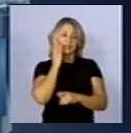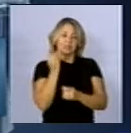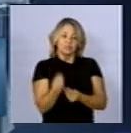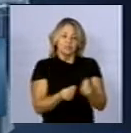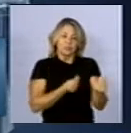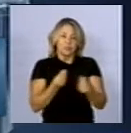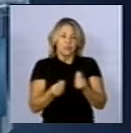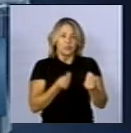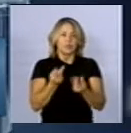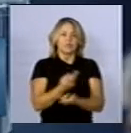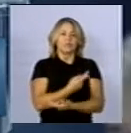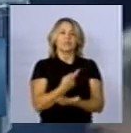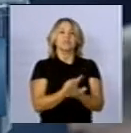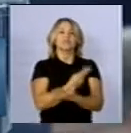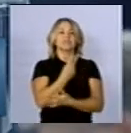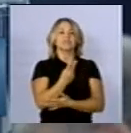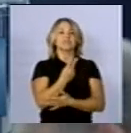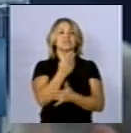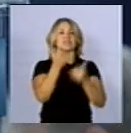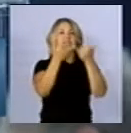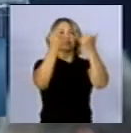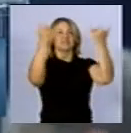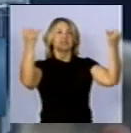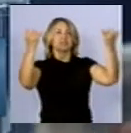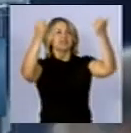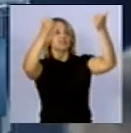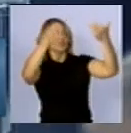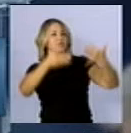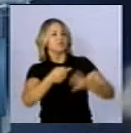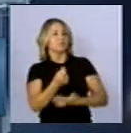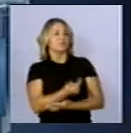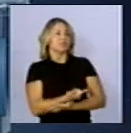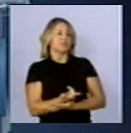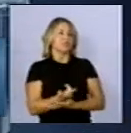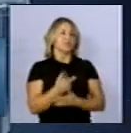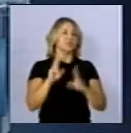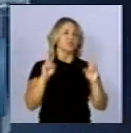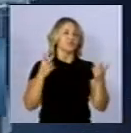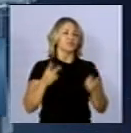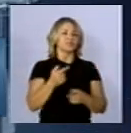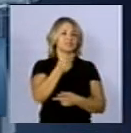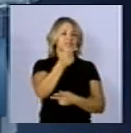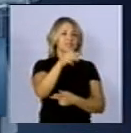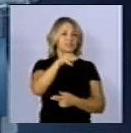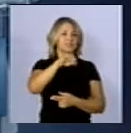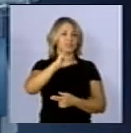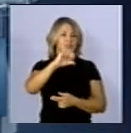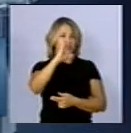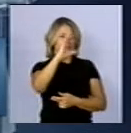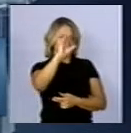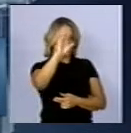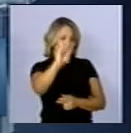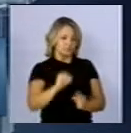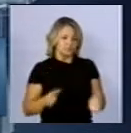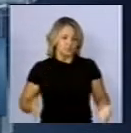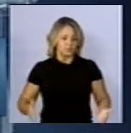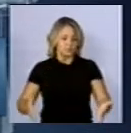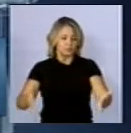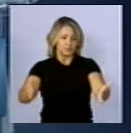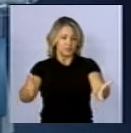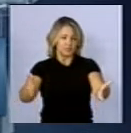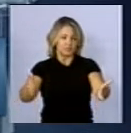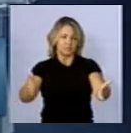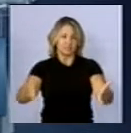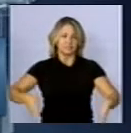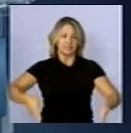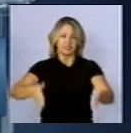nominais de nossas linhas estaríamos falando aí num valor de 7 microtesla no limite da faixa de Servidão ou da